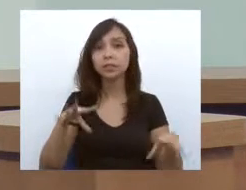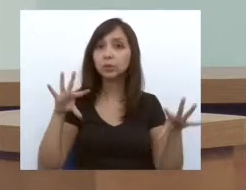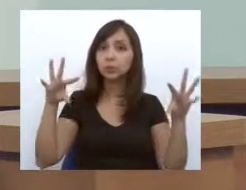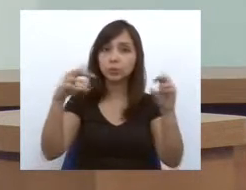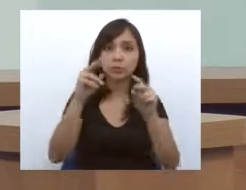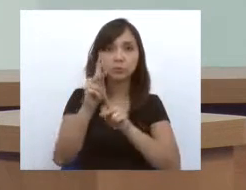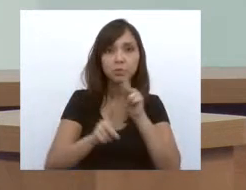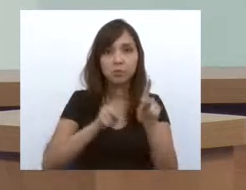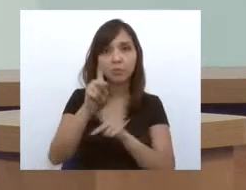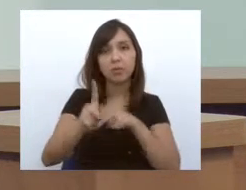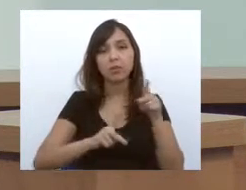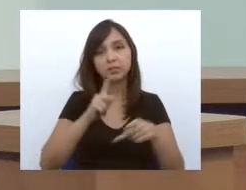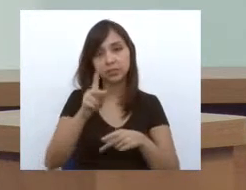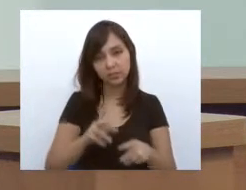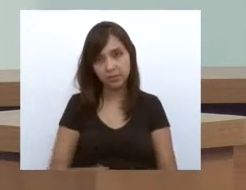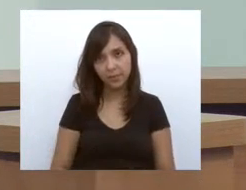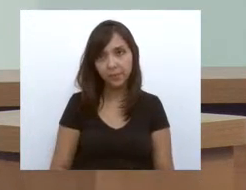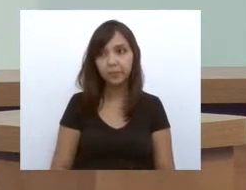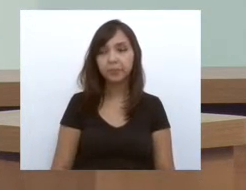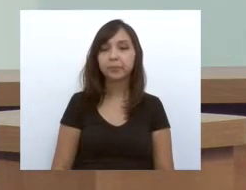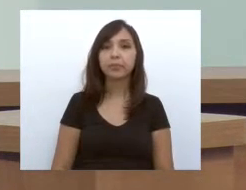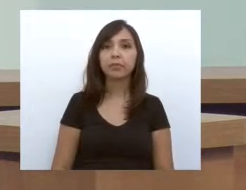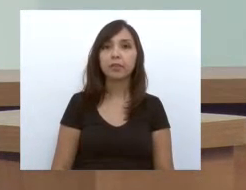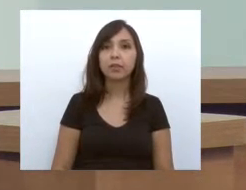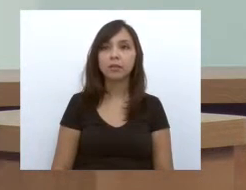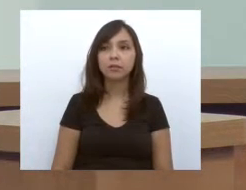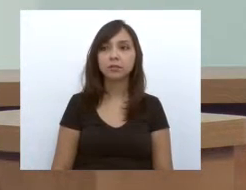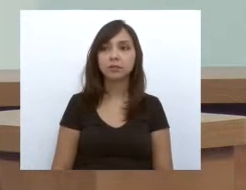população do município. Quando você